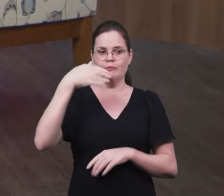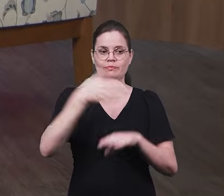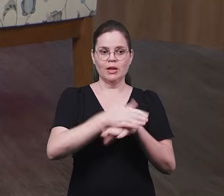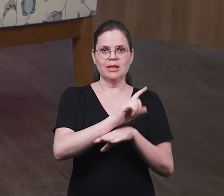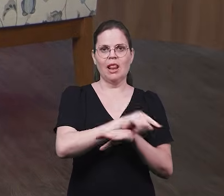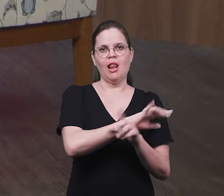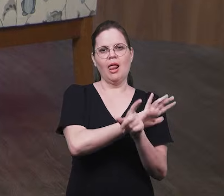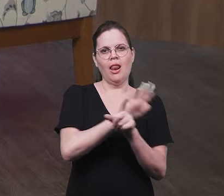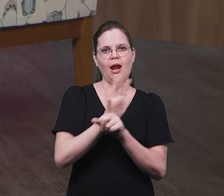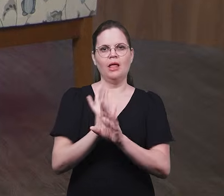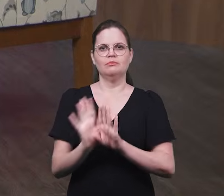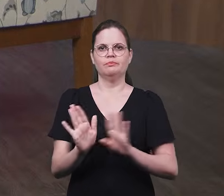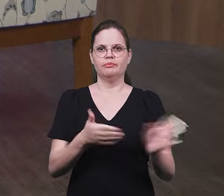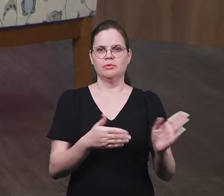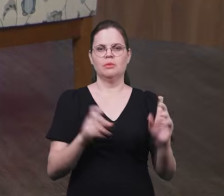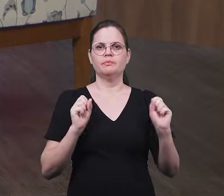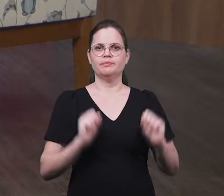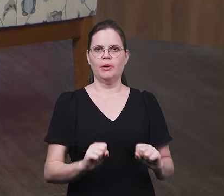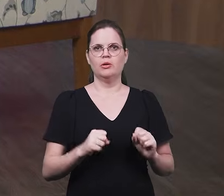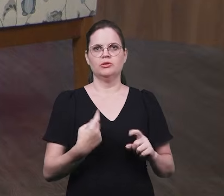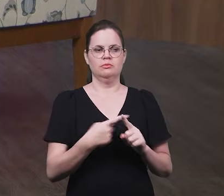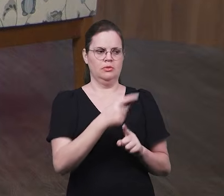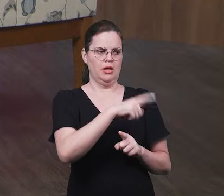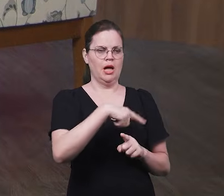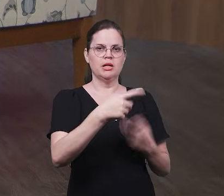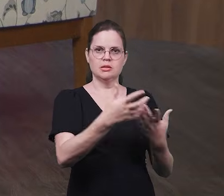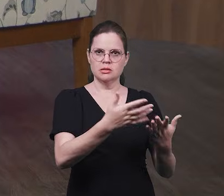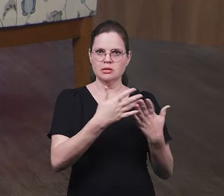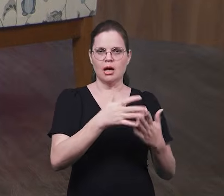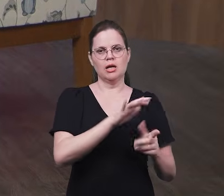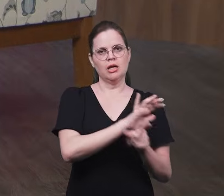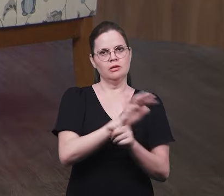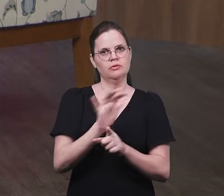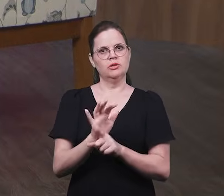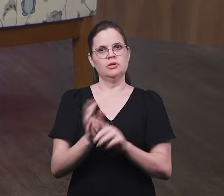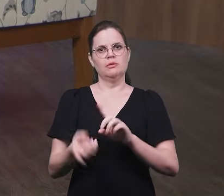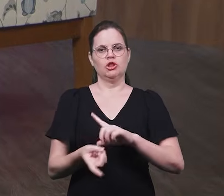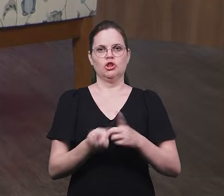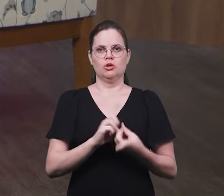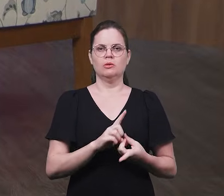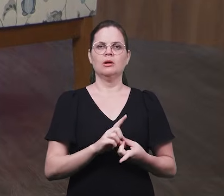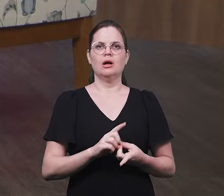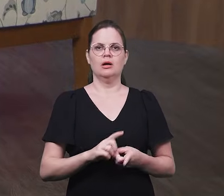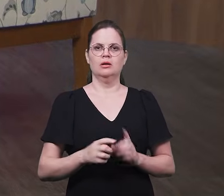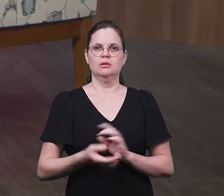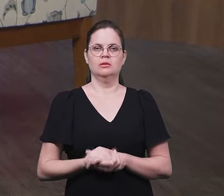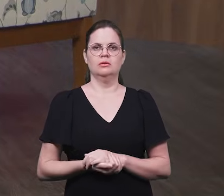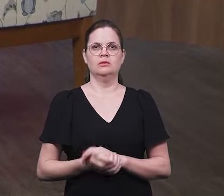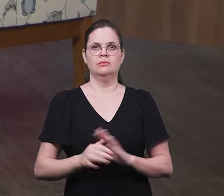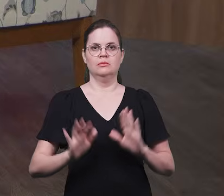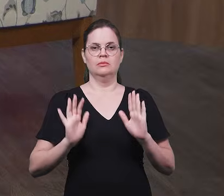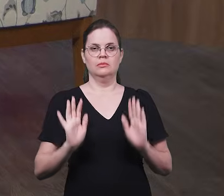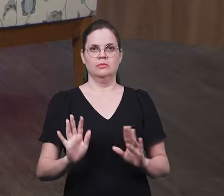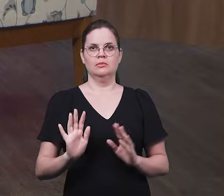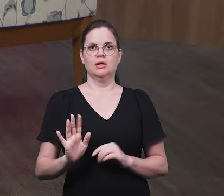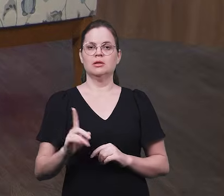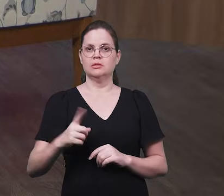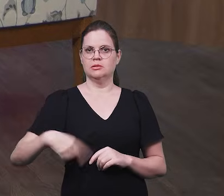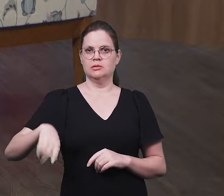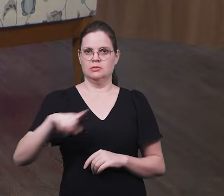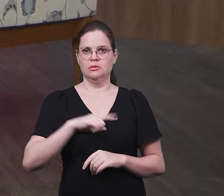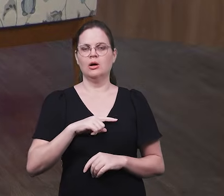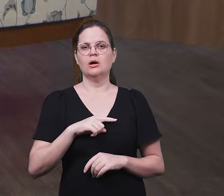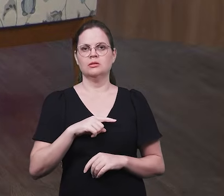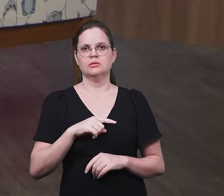todo preparado para a identidade mundana, para fazer essa transformação de identidade.